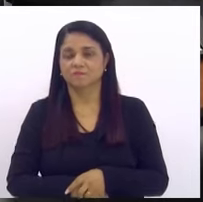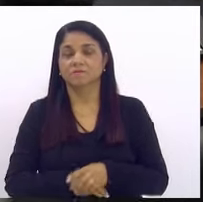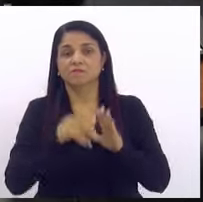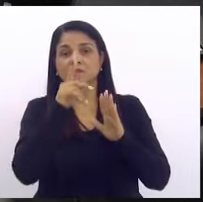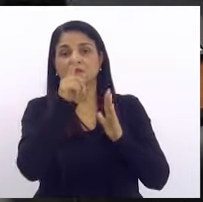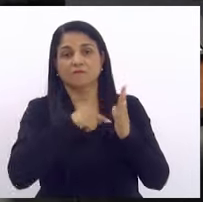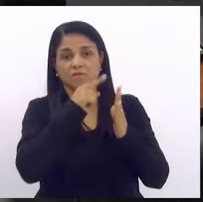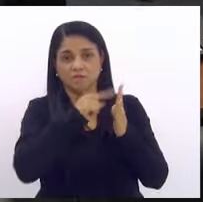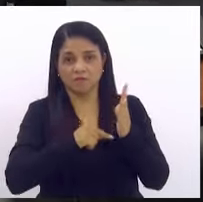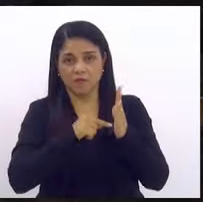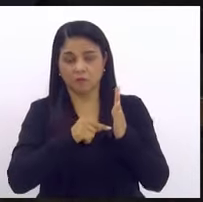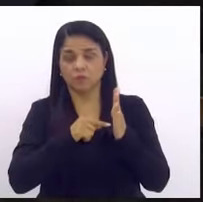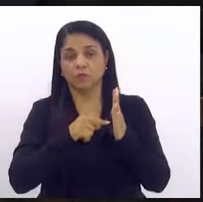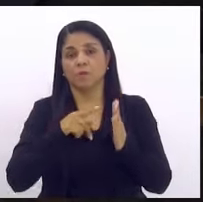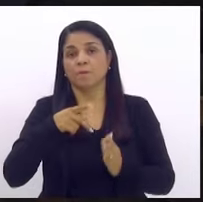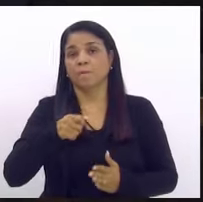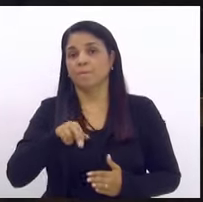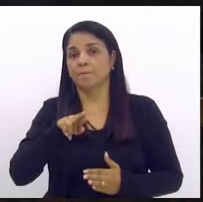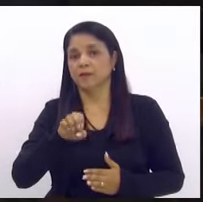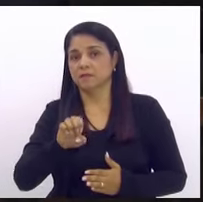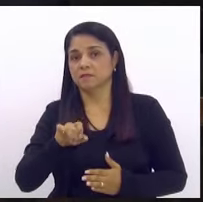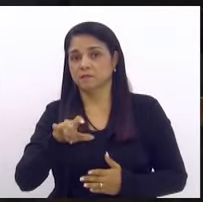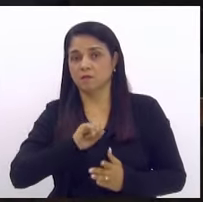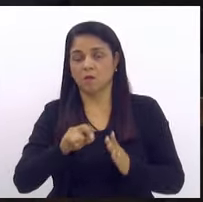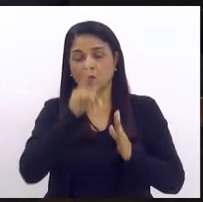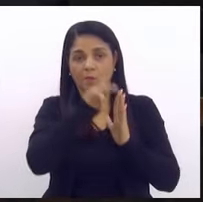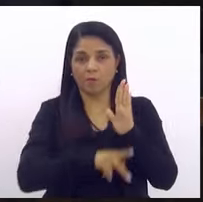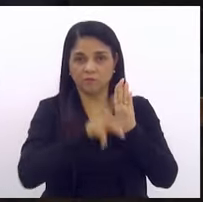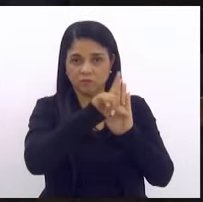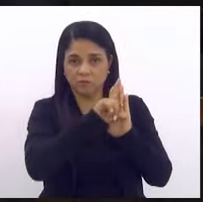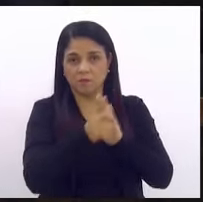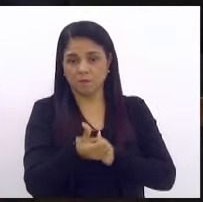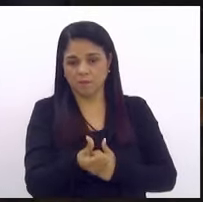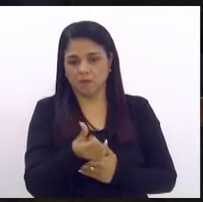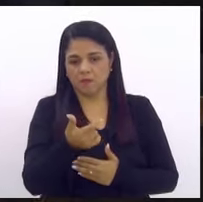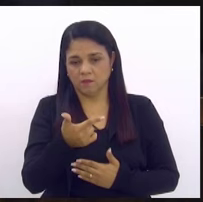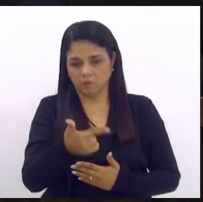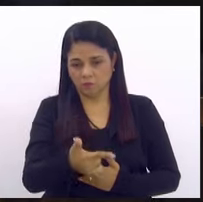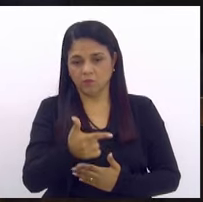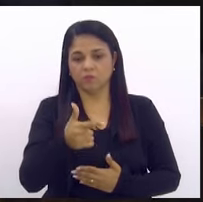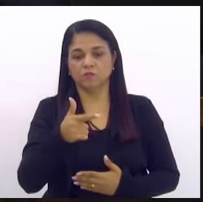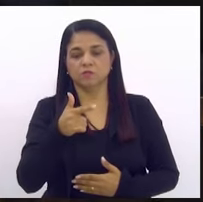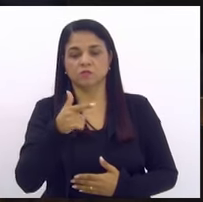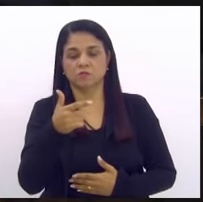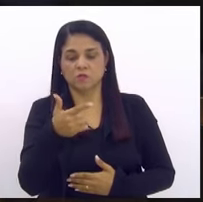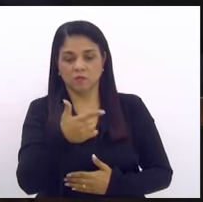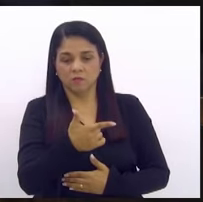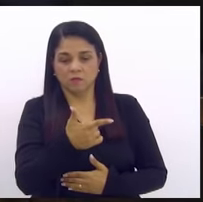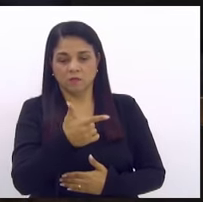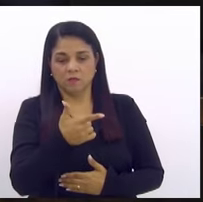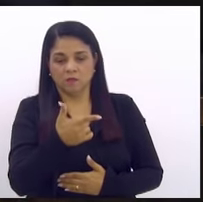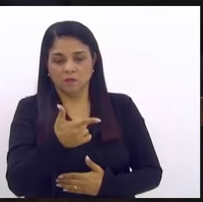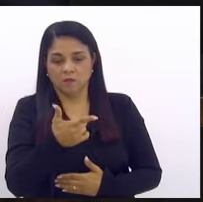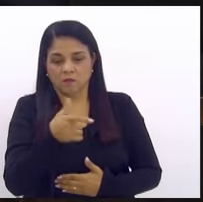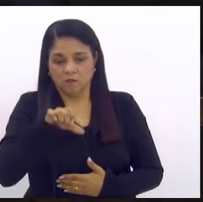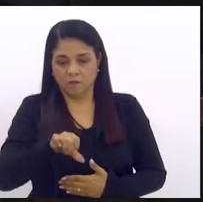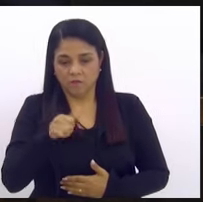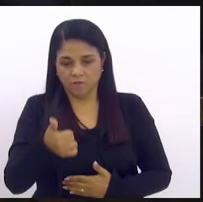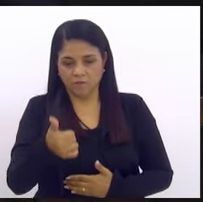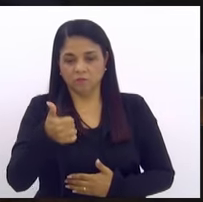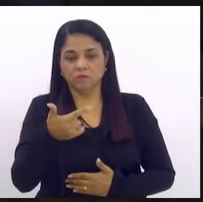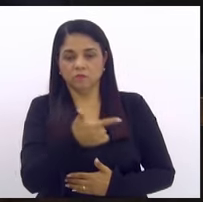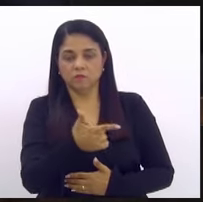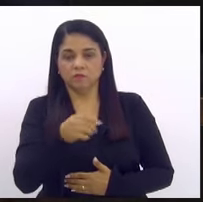Veto parcial aposto ao projeto de lei número 6291 de 2022, de autoria do